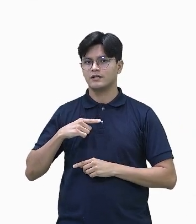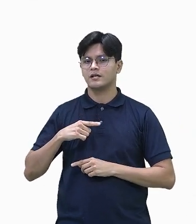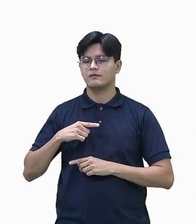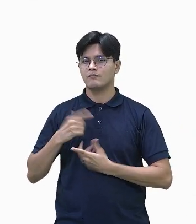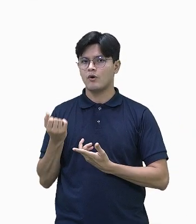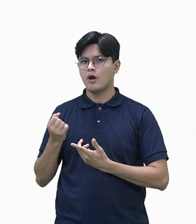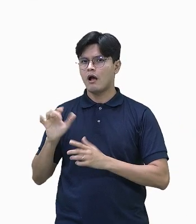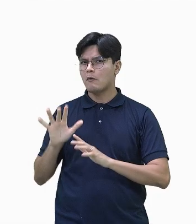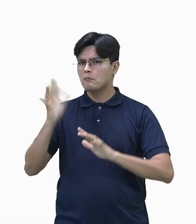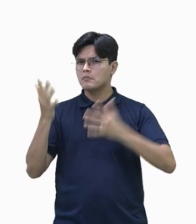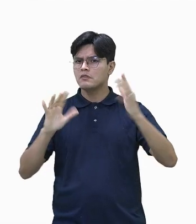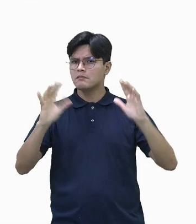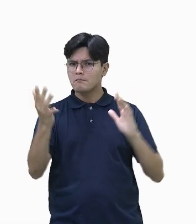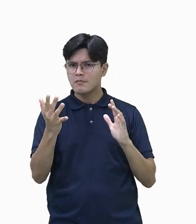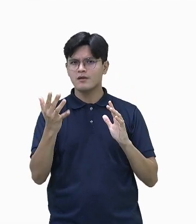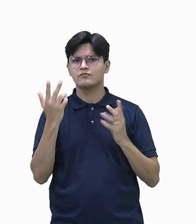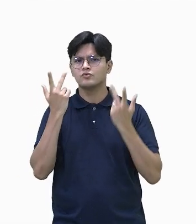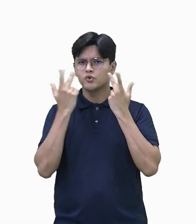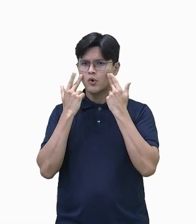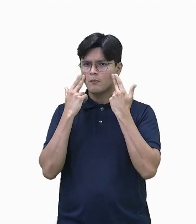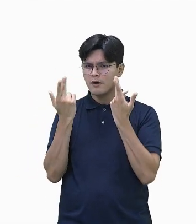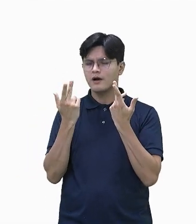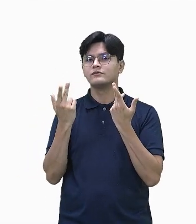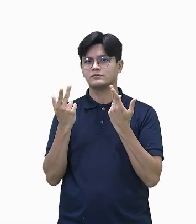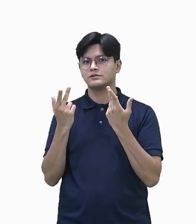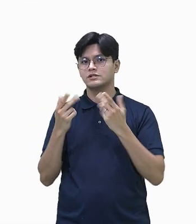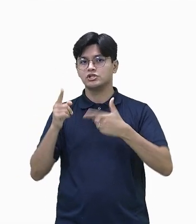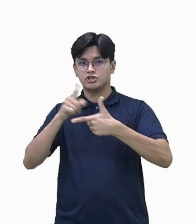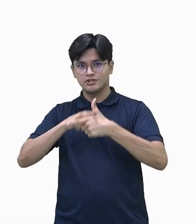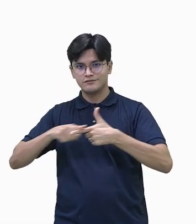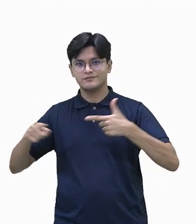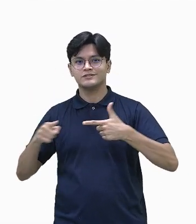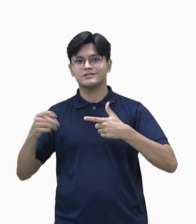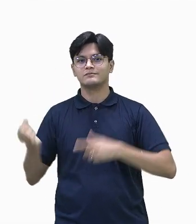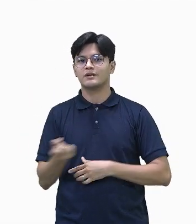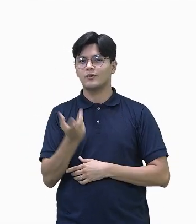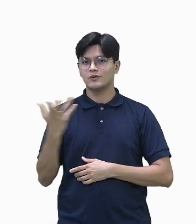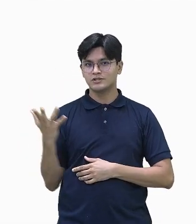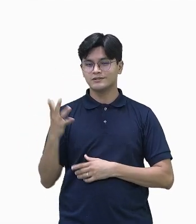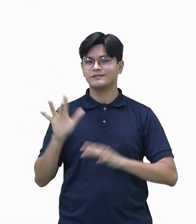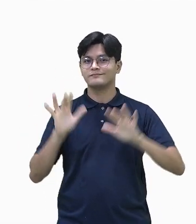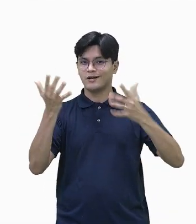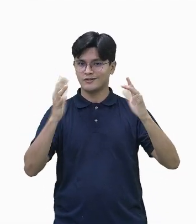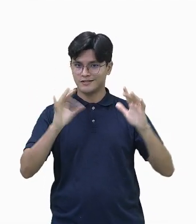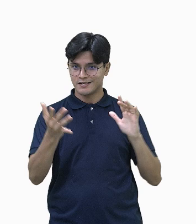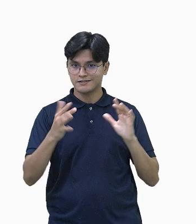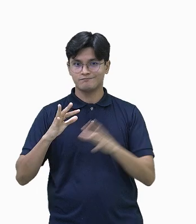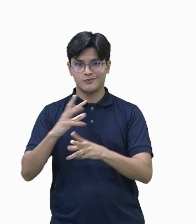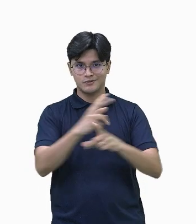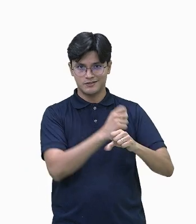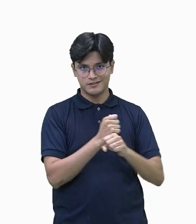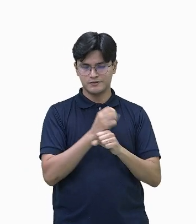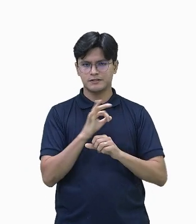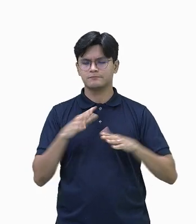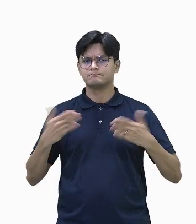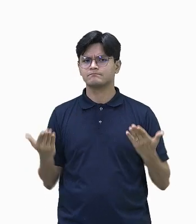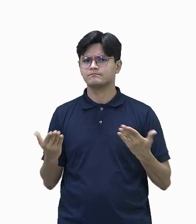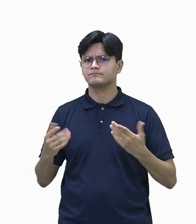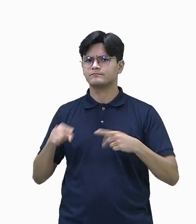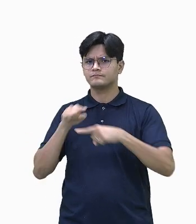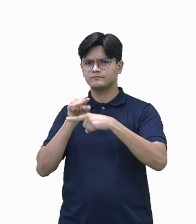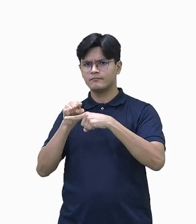casos totais. O que são esses casos favoráveis? Como a gente viu no texto mais